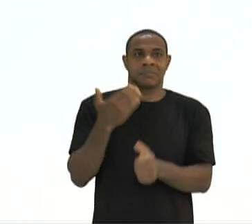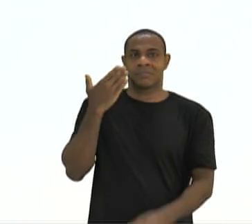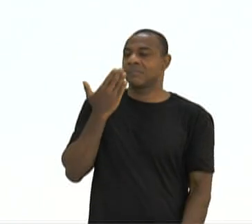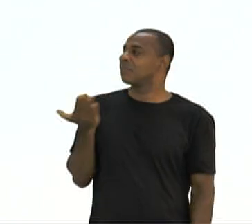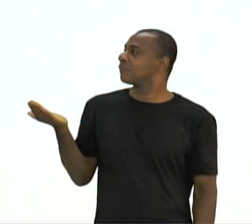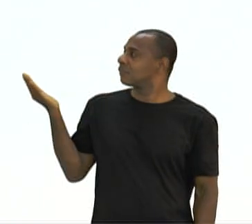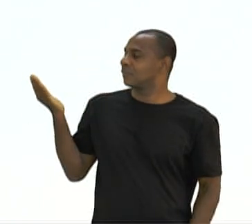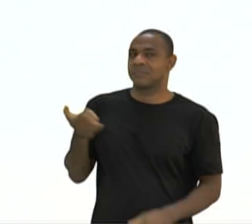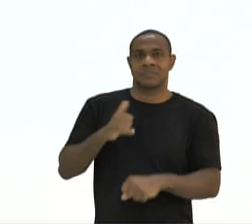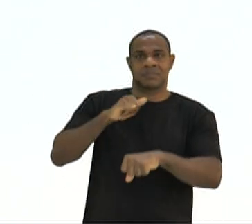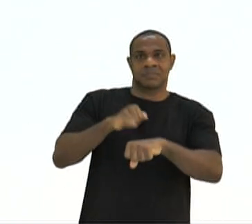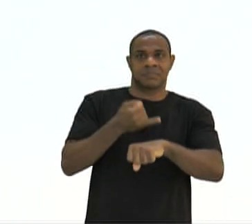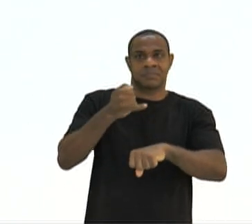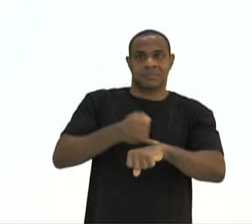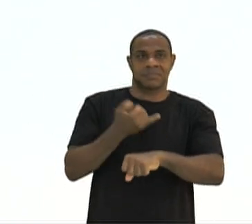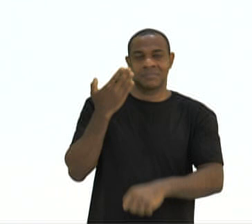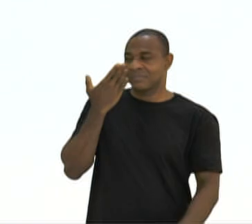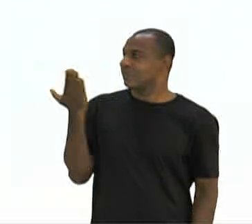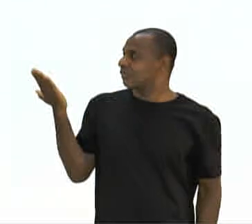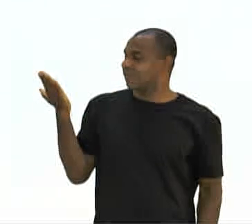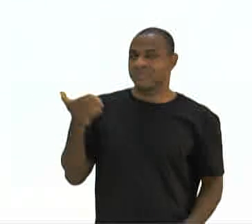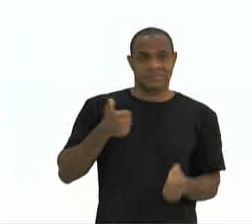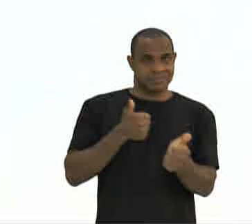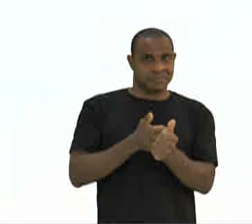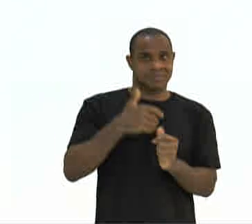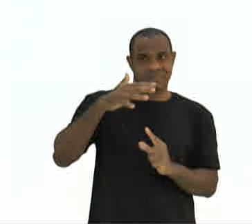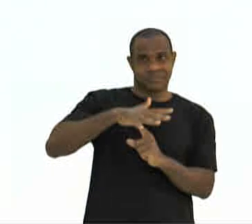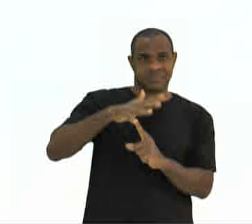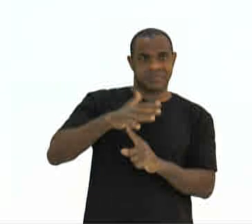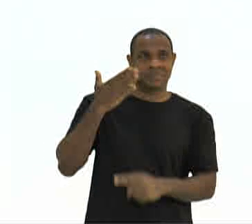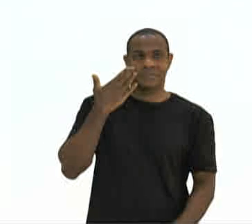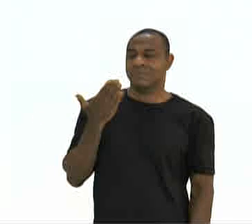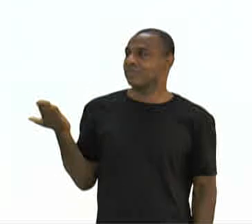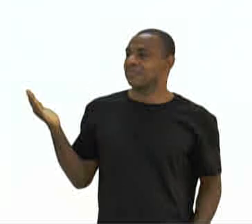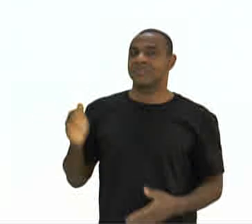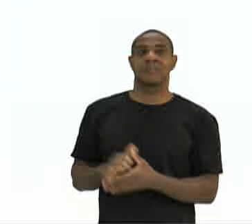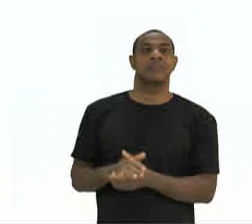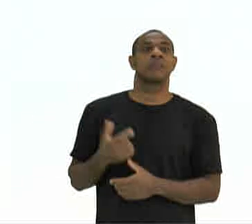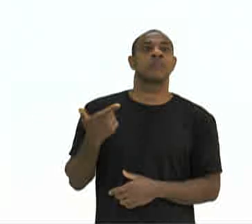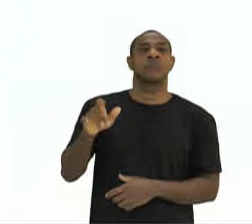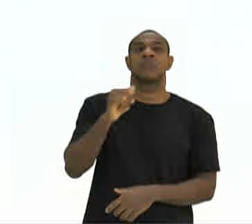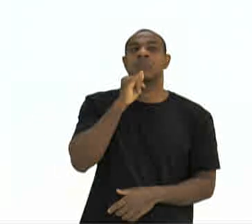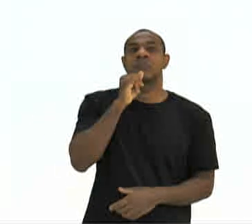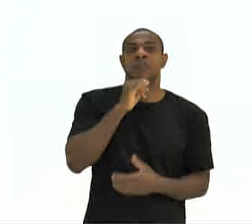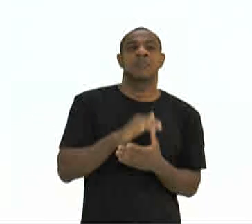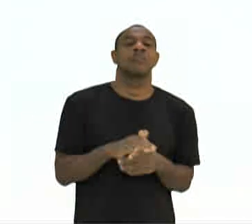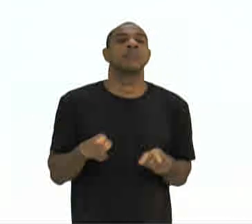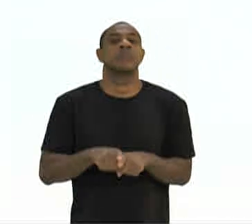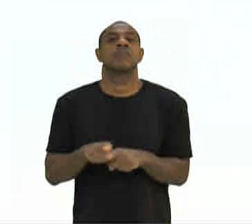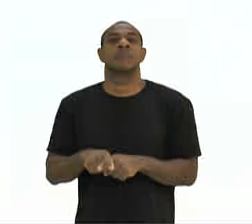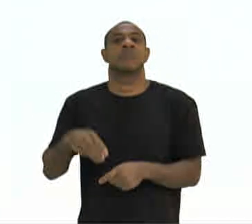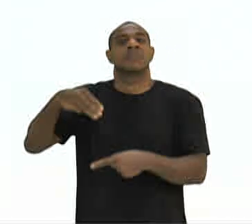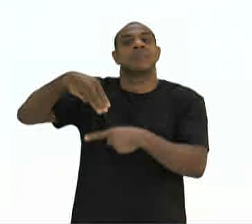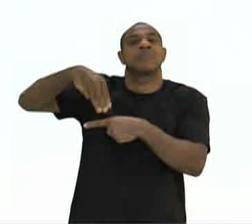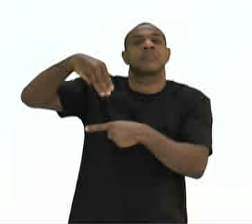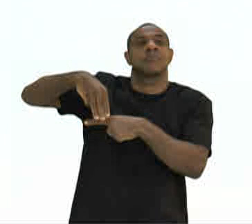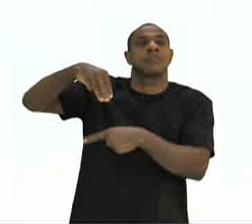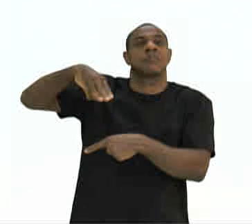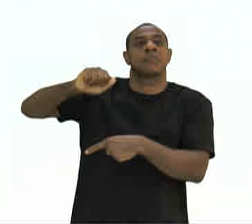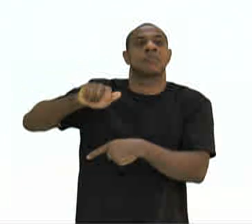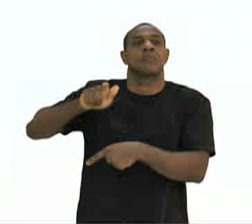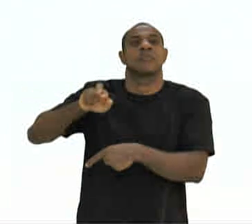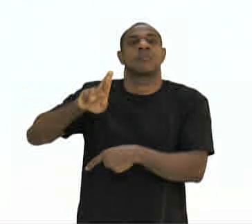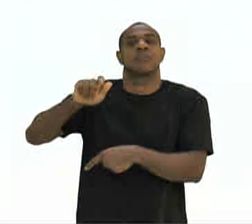catarinense com Joinville como sede, né? Outro exemplo ali que eu trouxe para vocês é a região metropolitana de Maringá, que